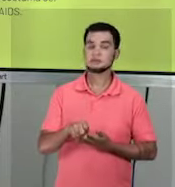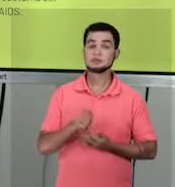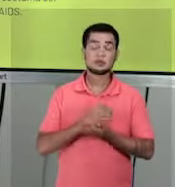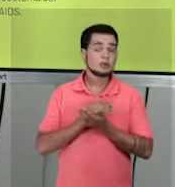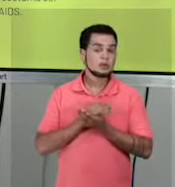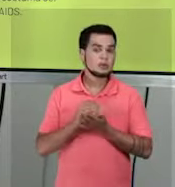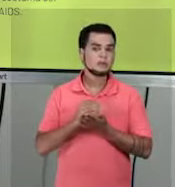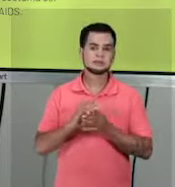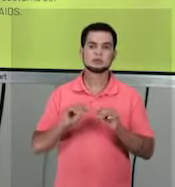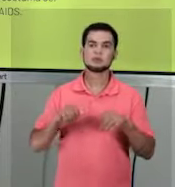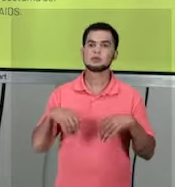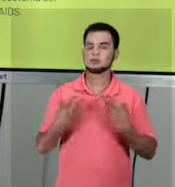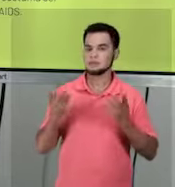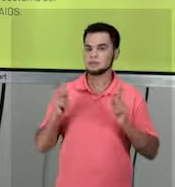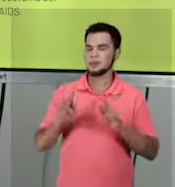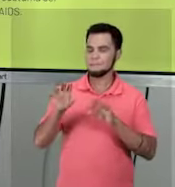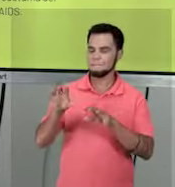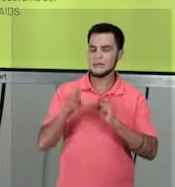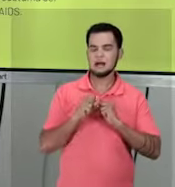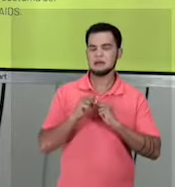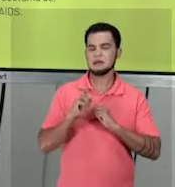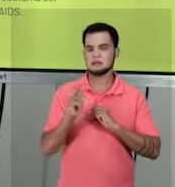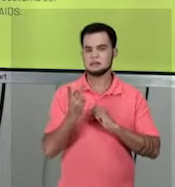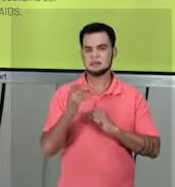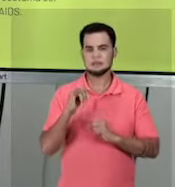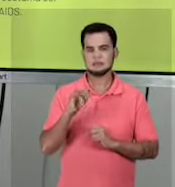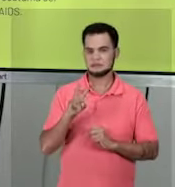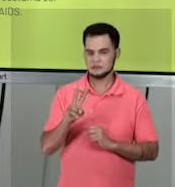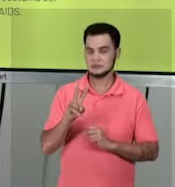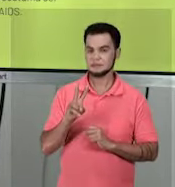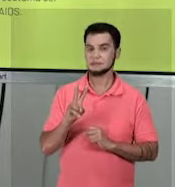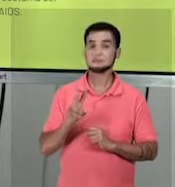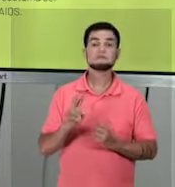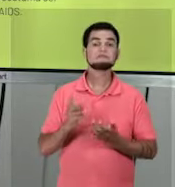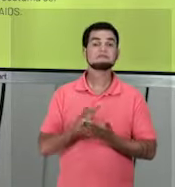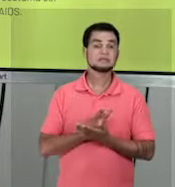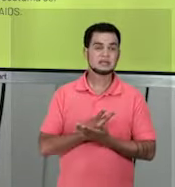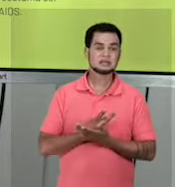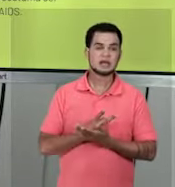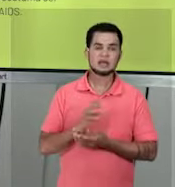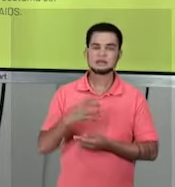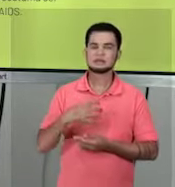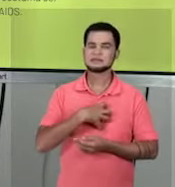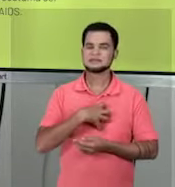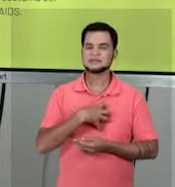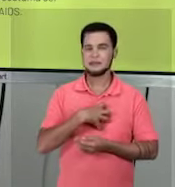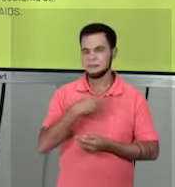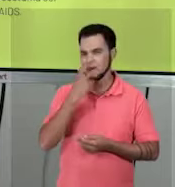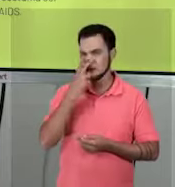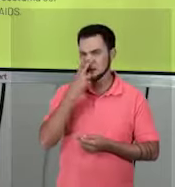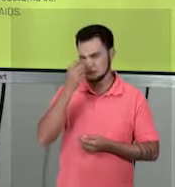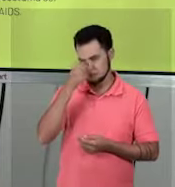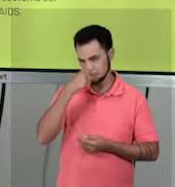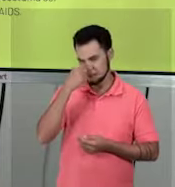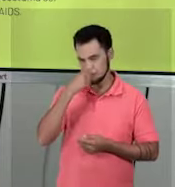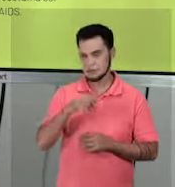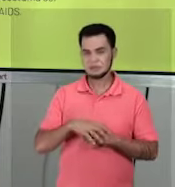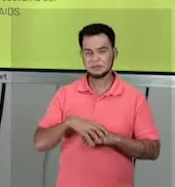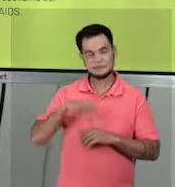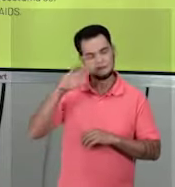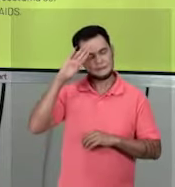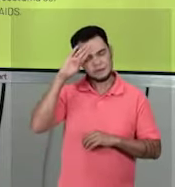infecta com o HIV, ela pode apresentar inicialmente alguns sintomas parecidos com os da gripe, né? Como